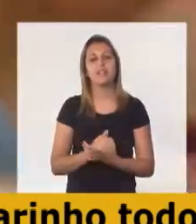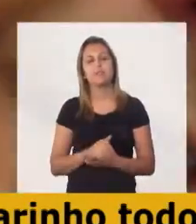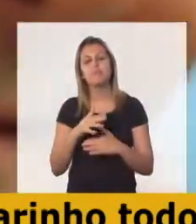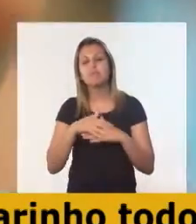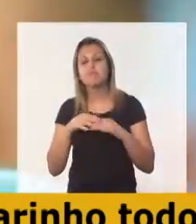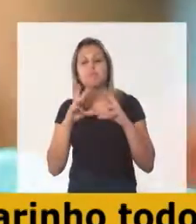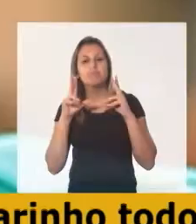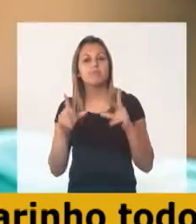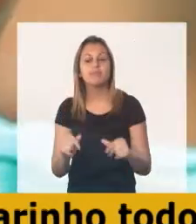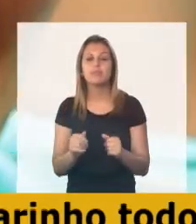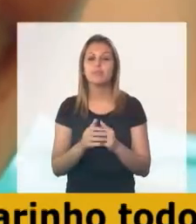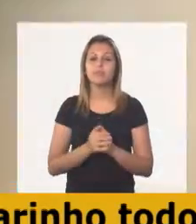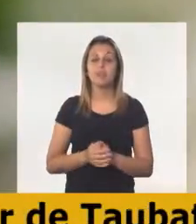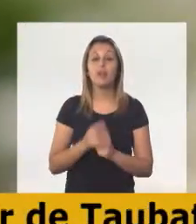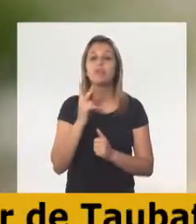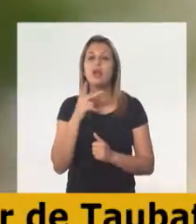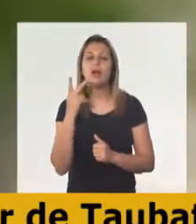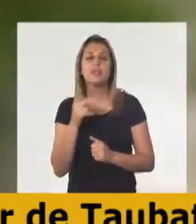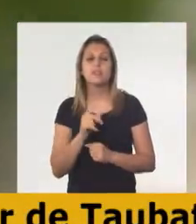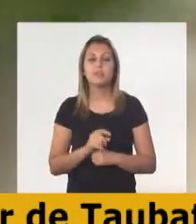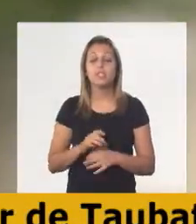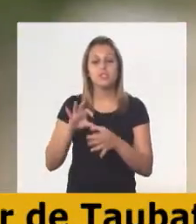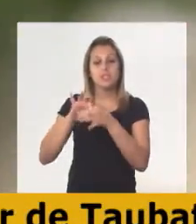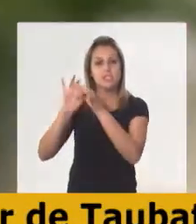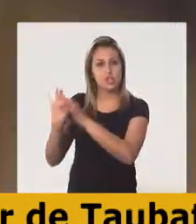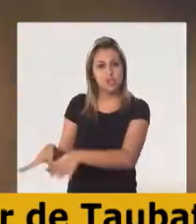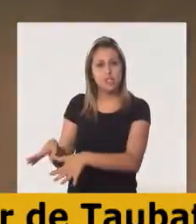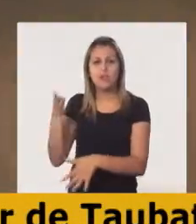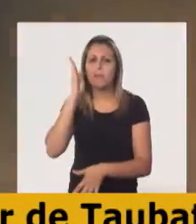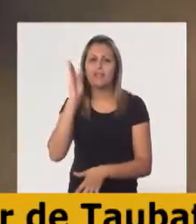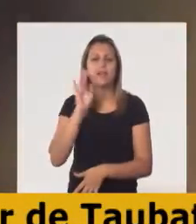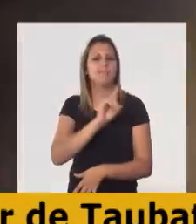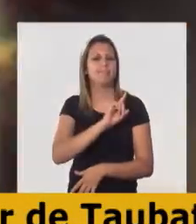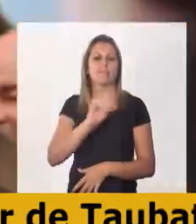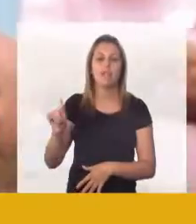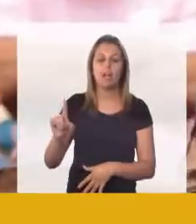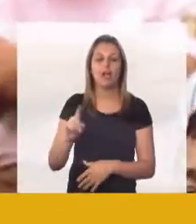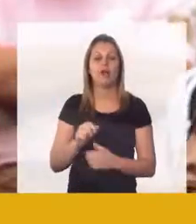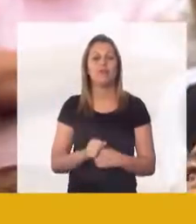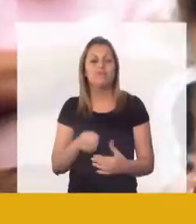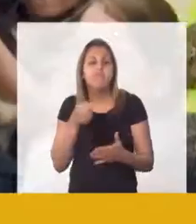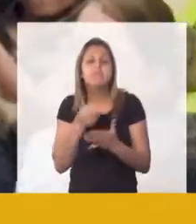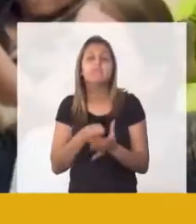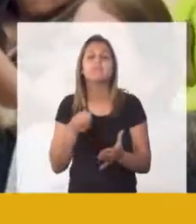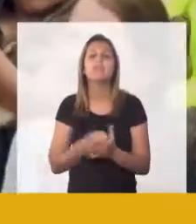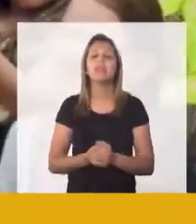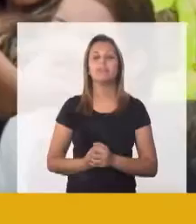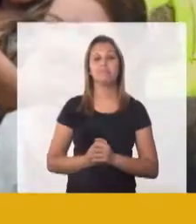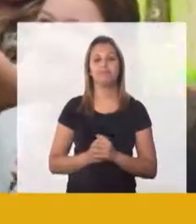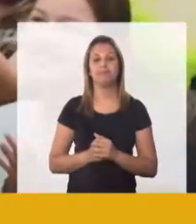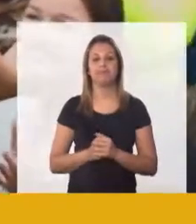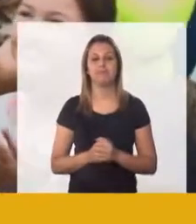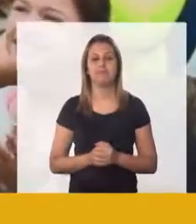pelo carinho todo. Queria dizer a todos vocês que eu não vou desistir de Taubaté. Eu vou resistir.